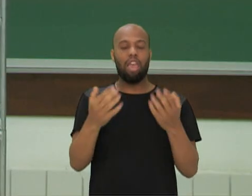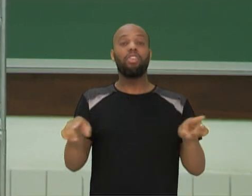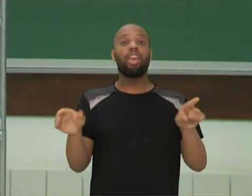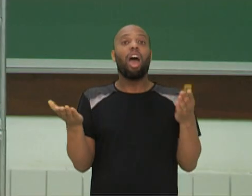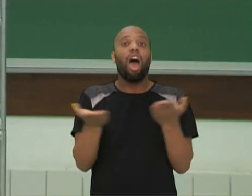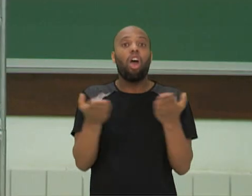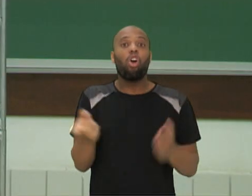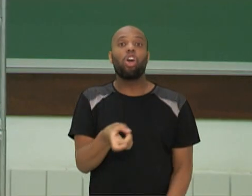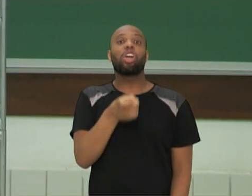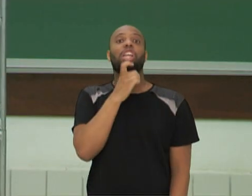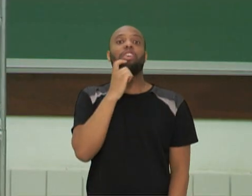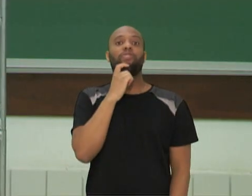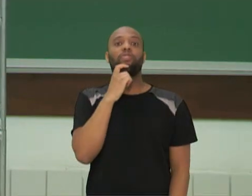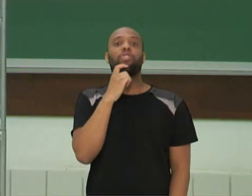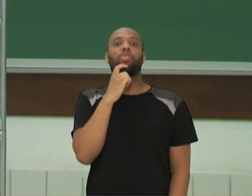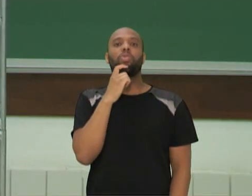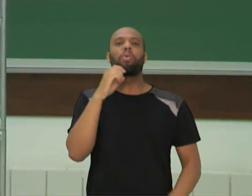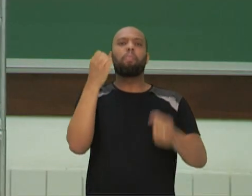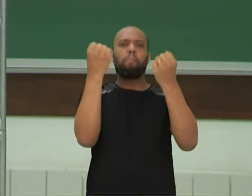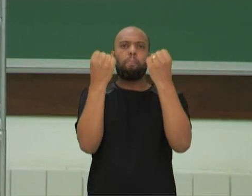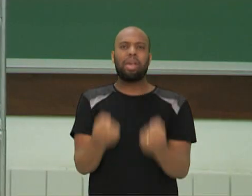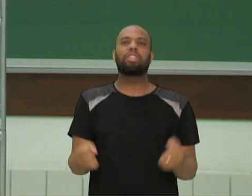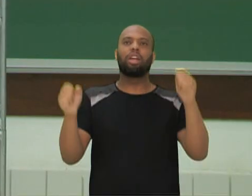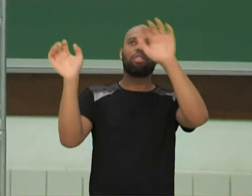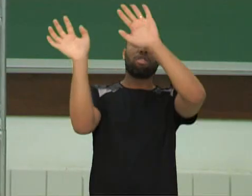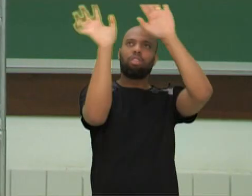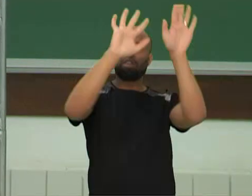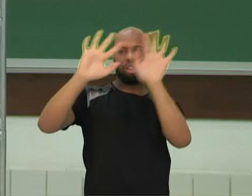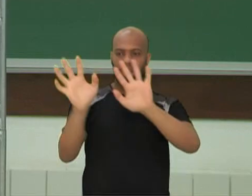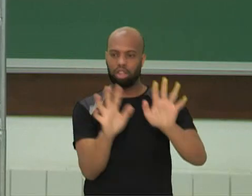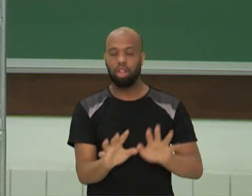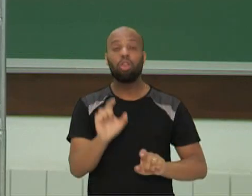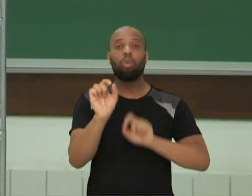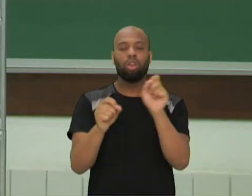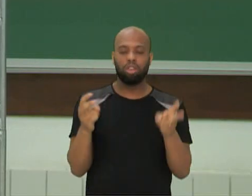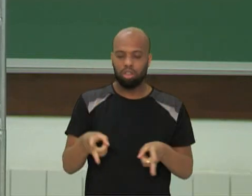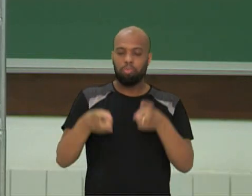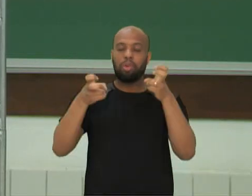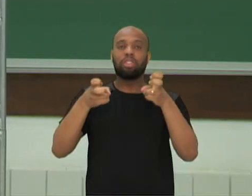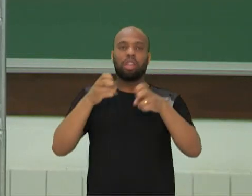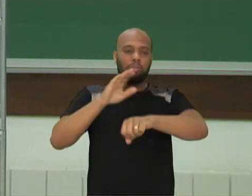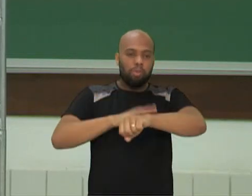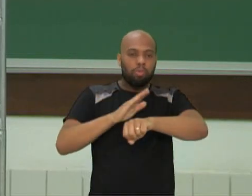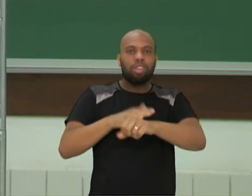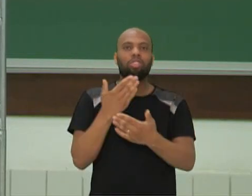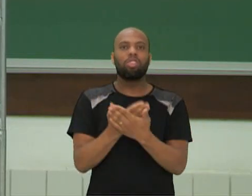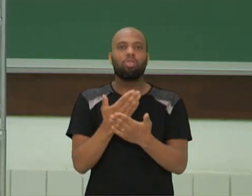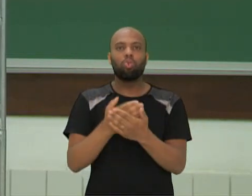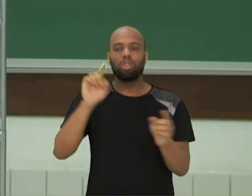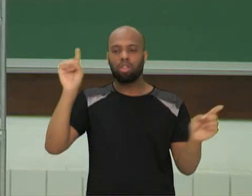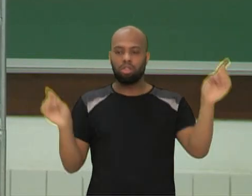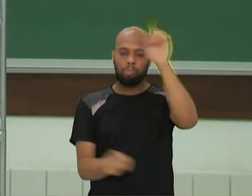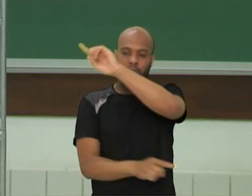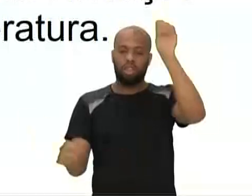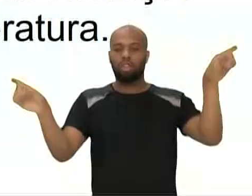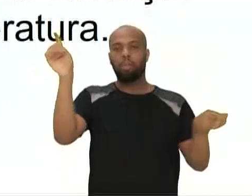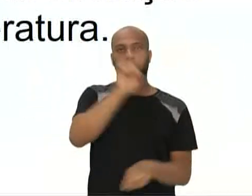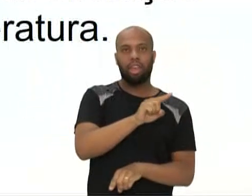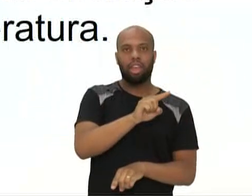mais denso e mais pesado, acaba descendo. O que a gente vai perceber quando nós estamos tratando de inversão